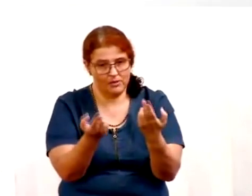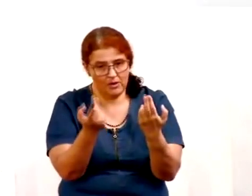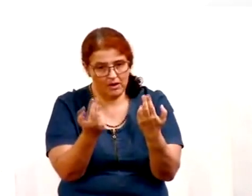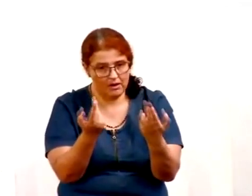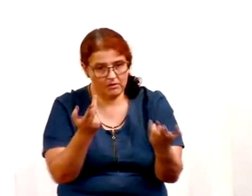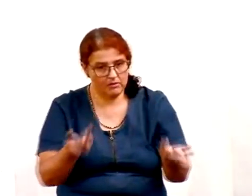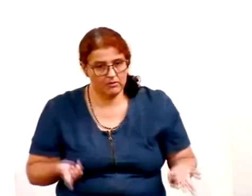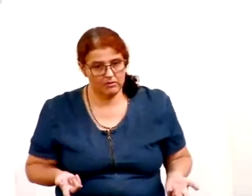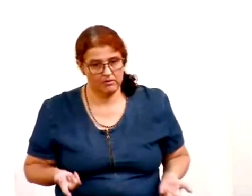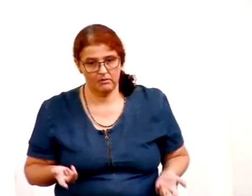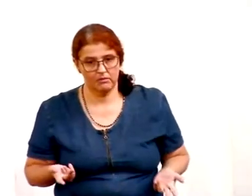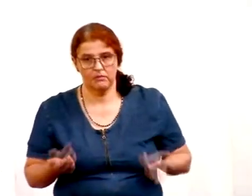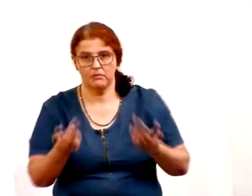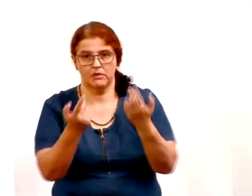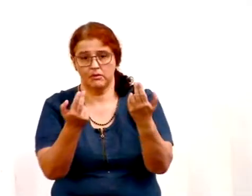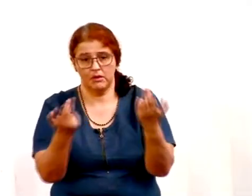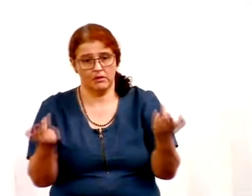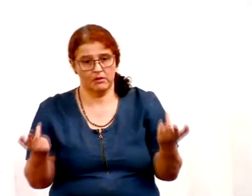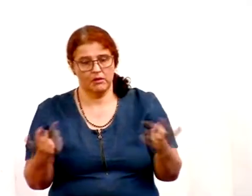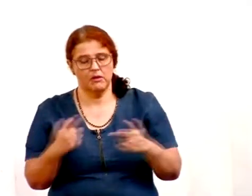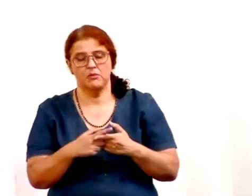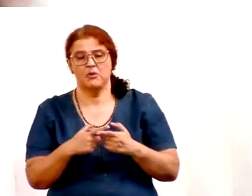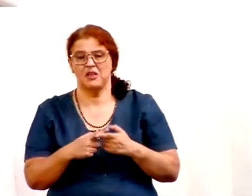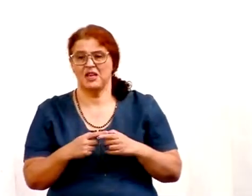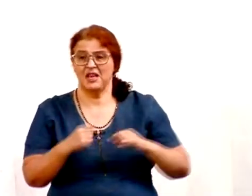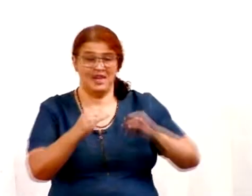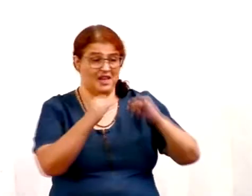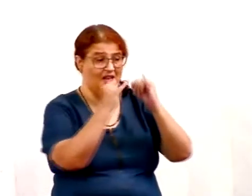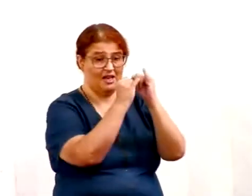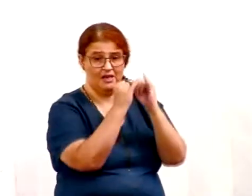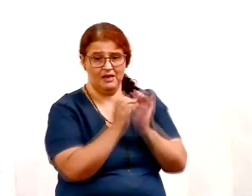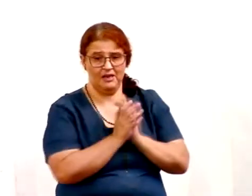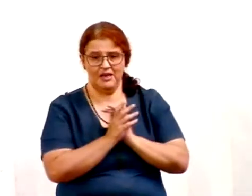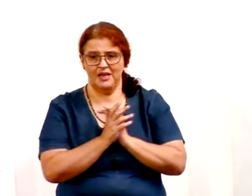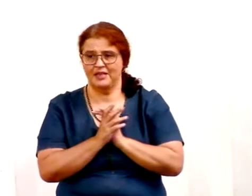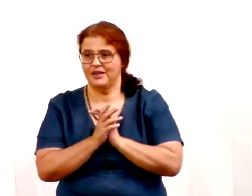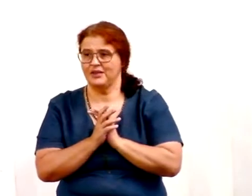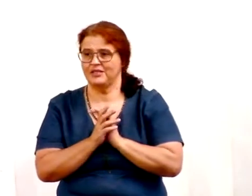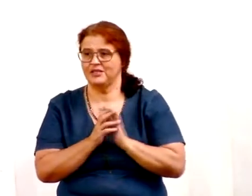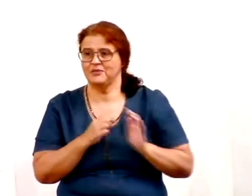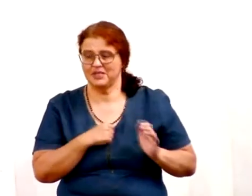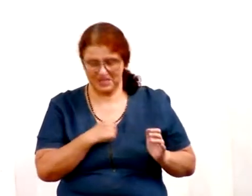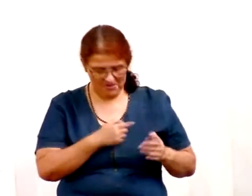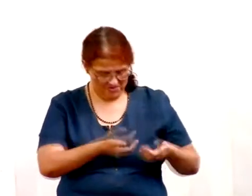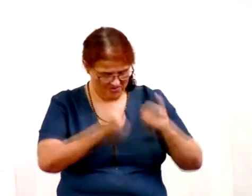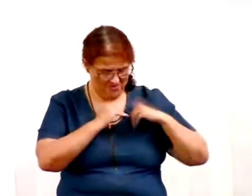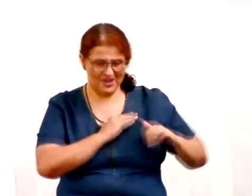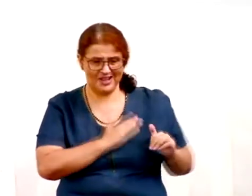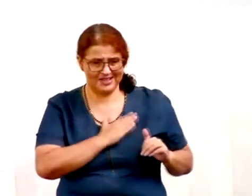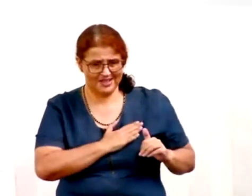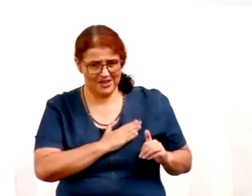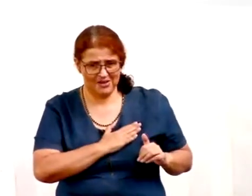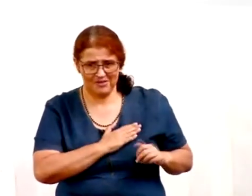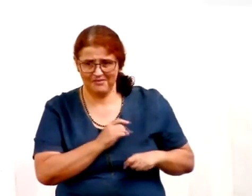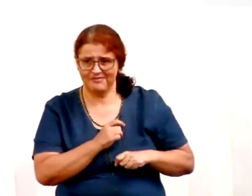a parte do Deus Criador, do único que pode satisfazer o coração